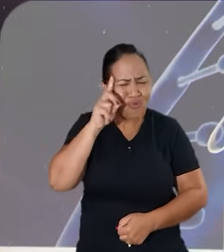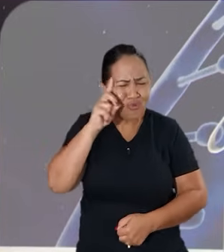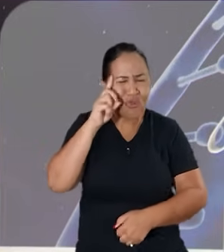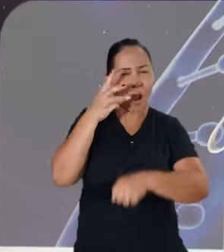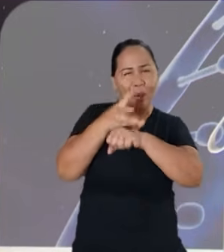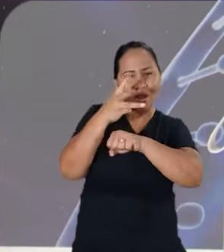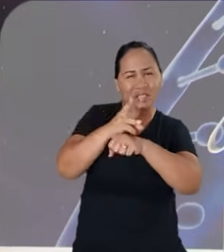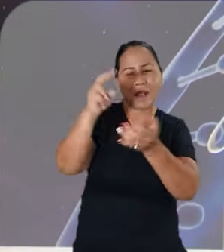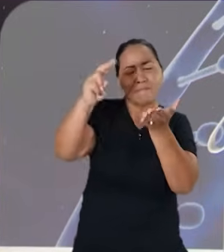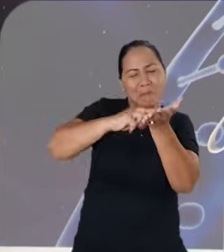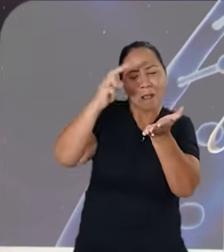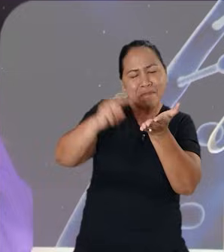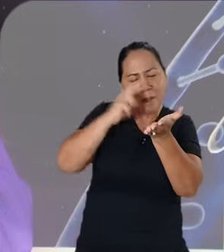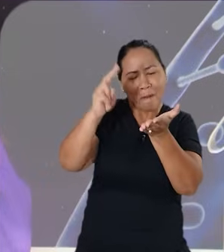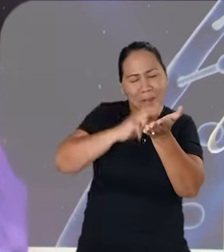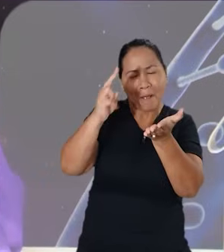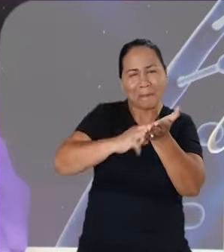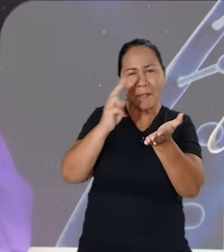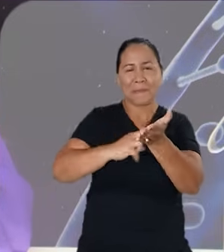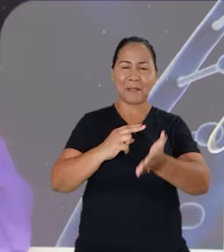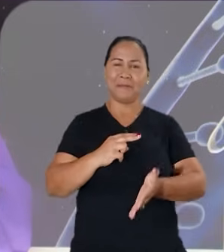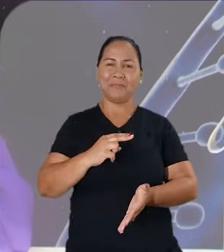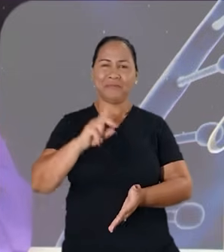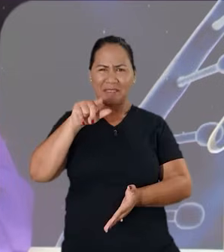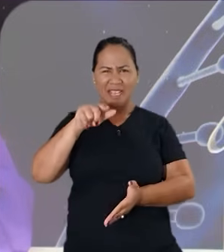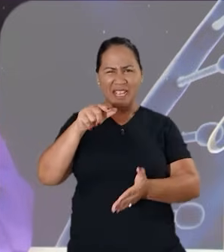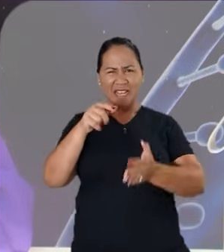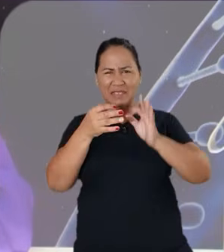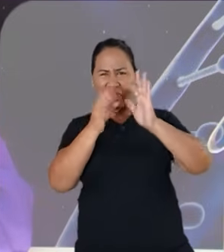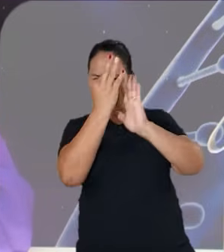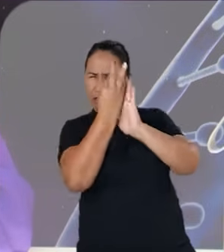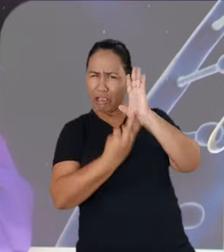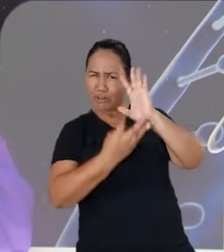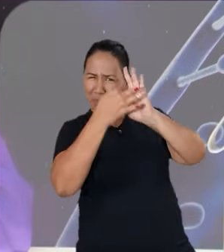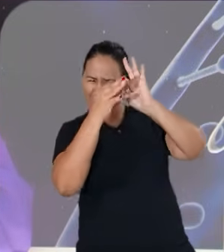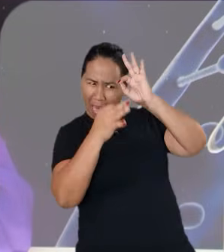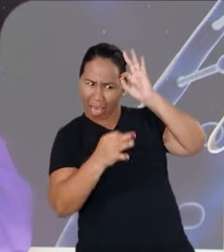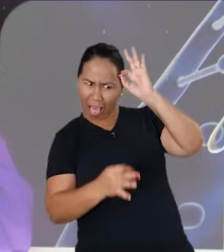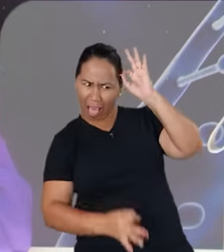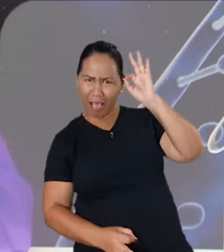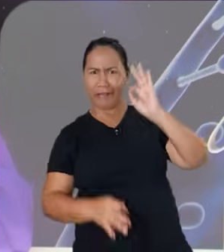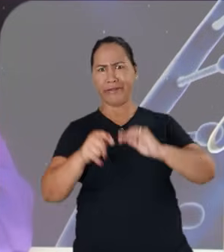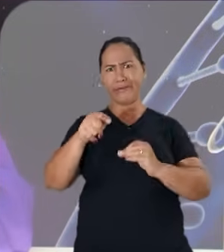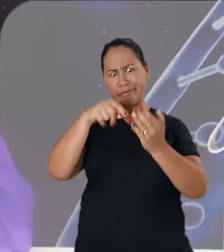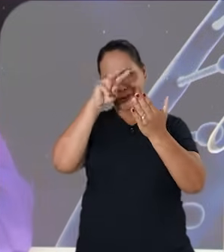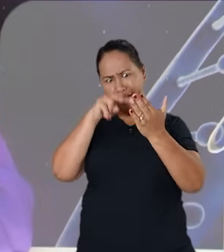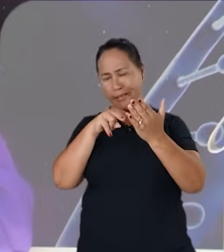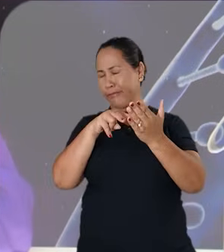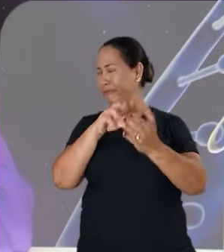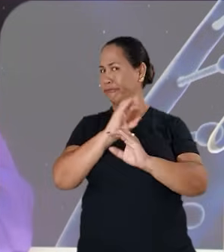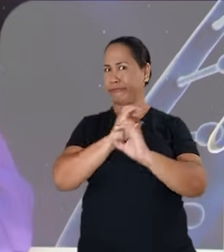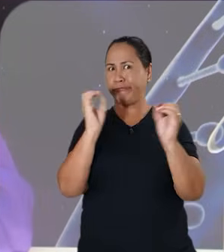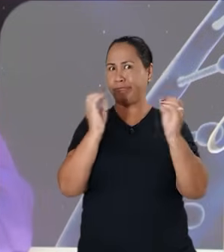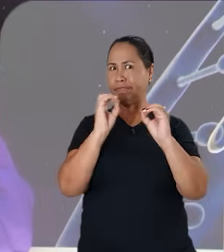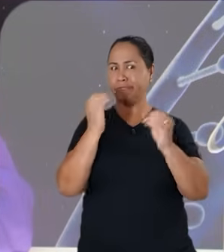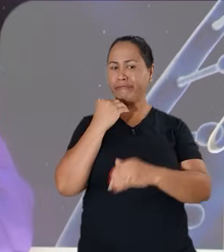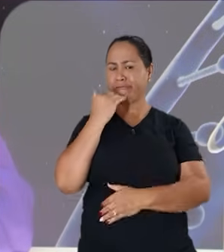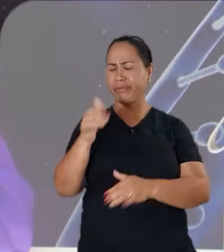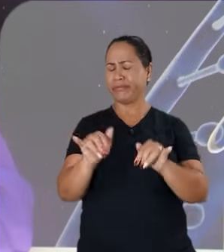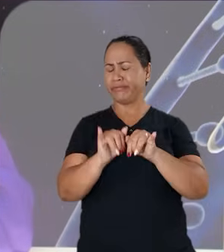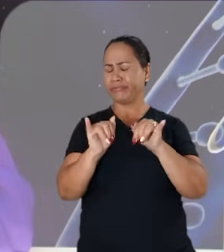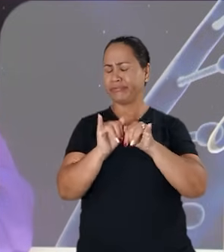todos os dias? Todos os dias? Eu recebia da minha mãe uma daquelas